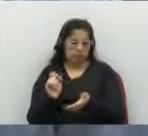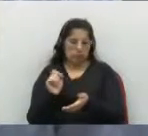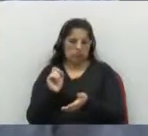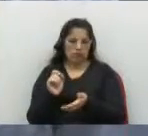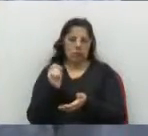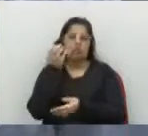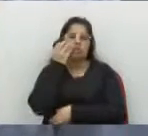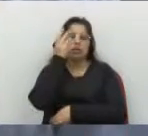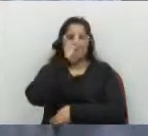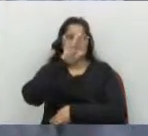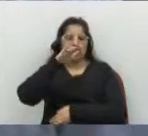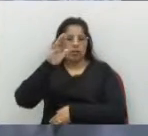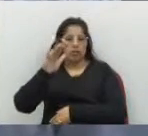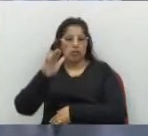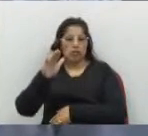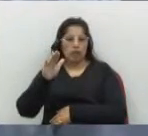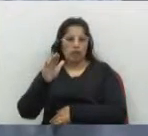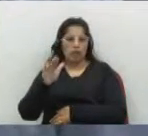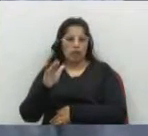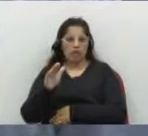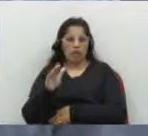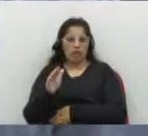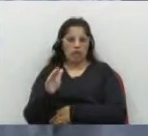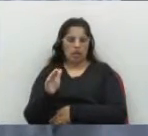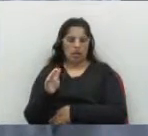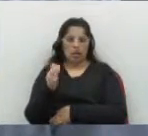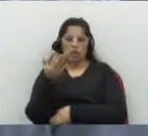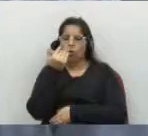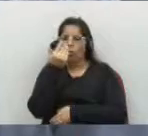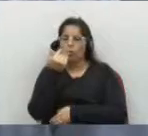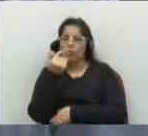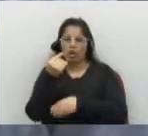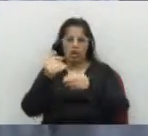que a criançada lá do Ernesto Quildo, desce de Gando, Lagoa Nova, deve comer